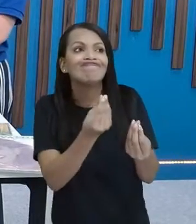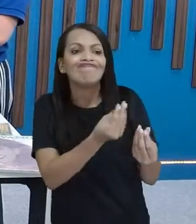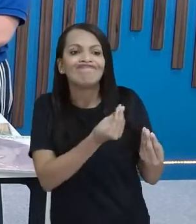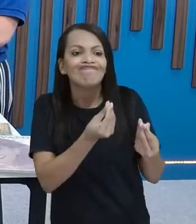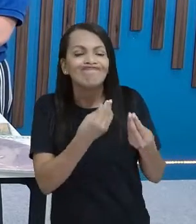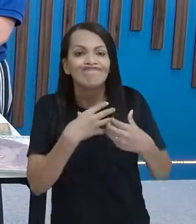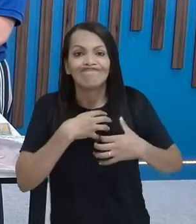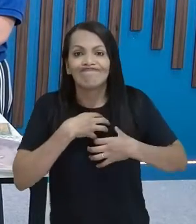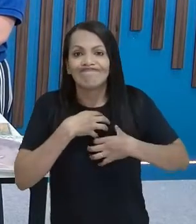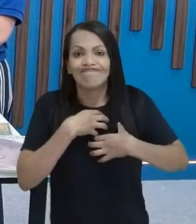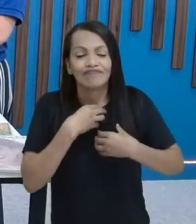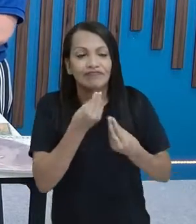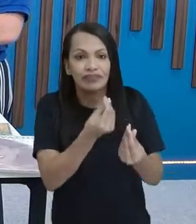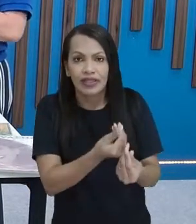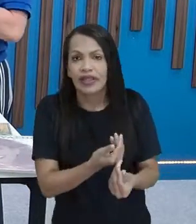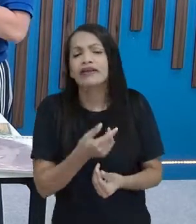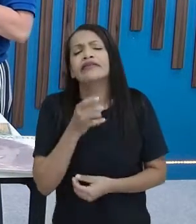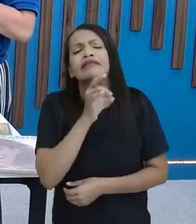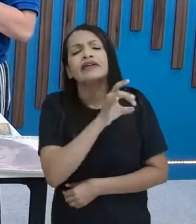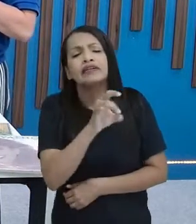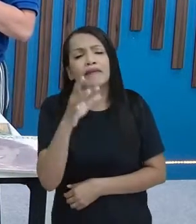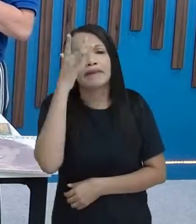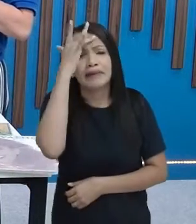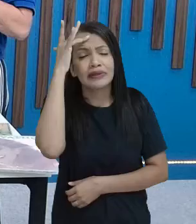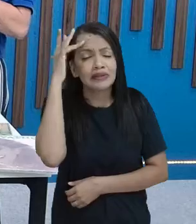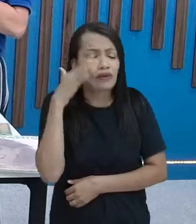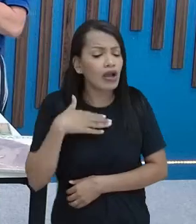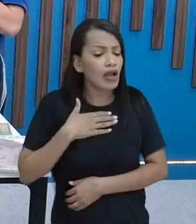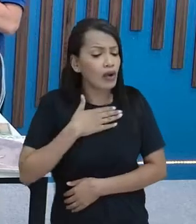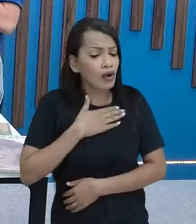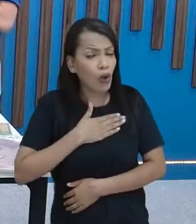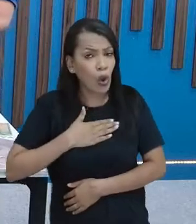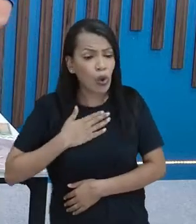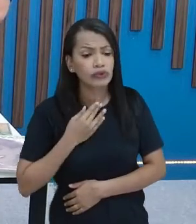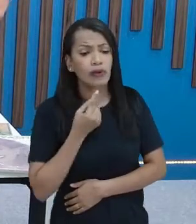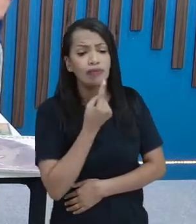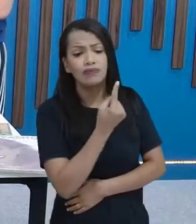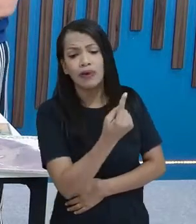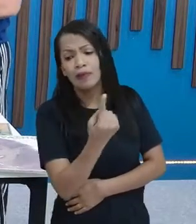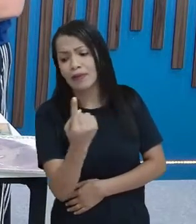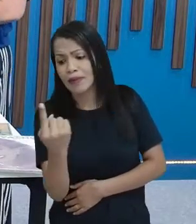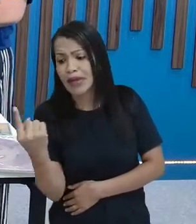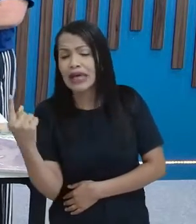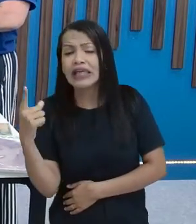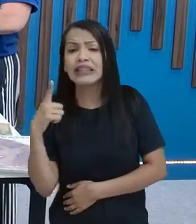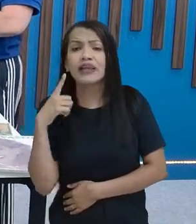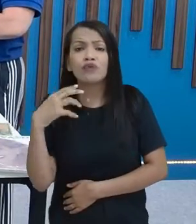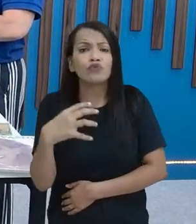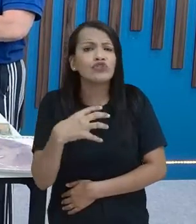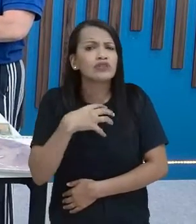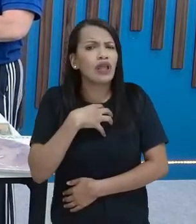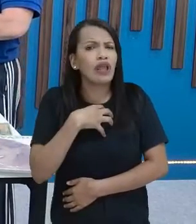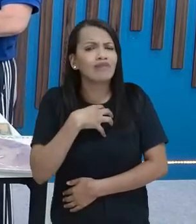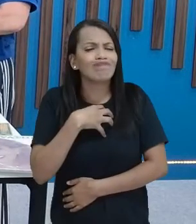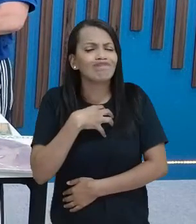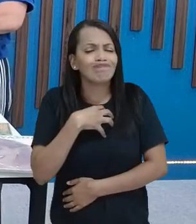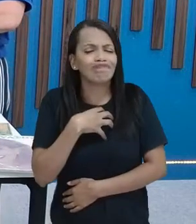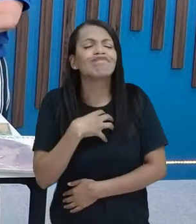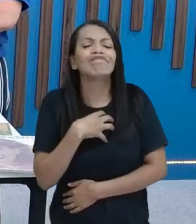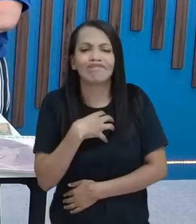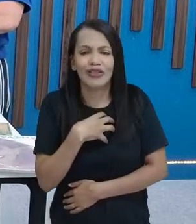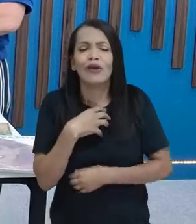gosto musical. exatamente. E cada de gosto. cada um. Cada um tem o seu e cada um vai procurar consumir aquilo que